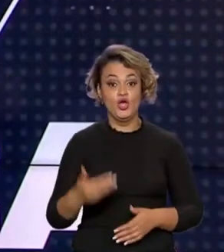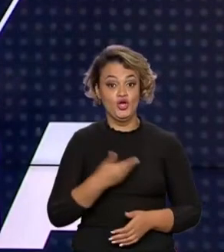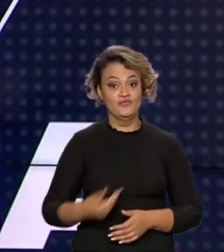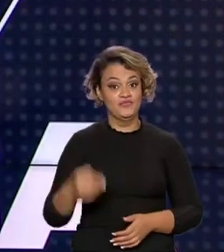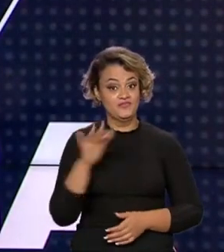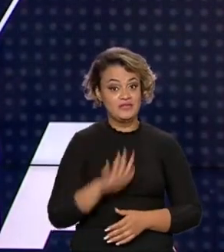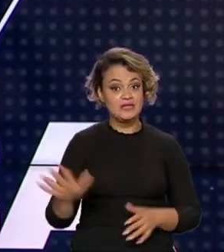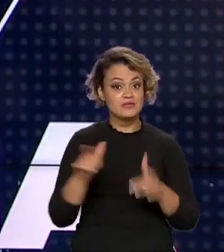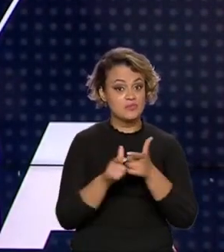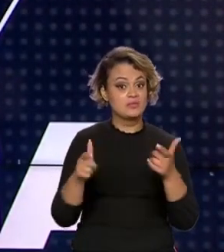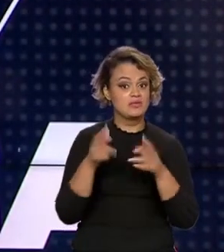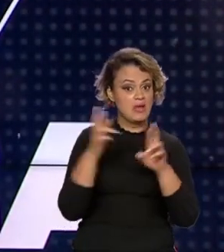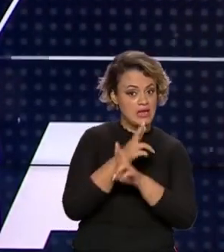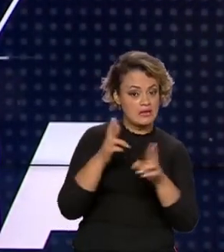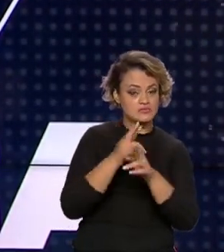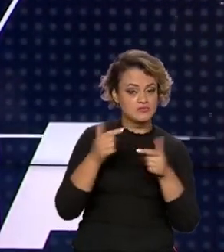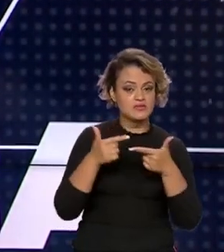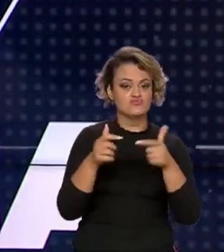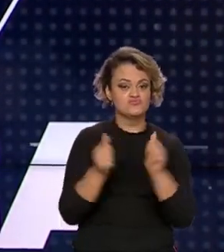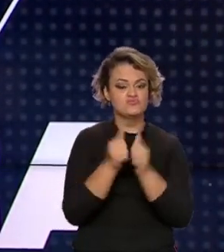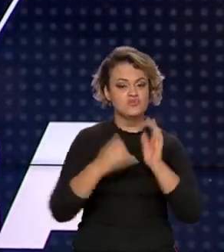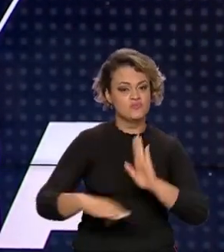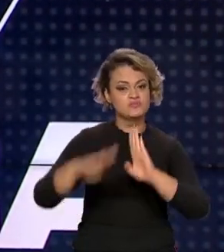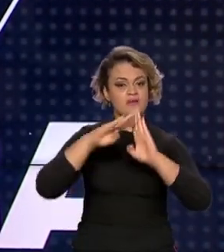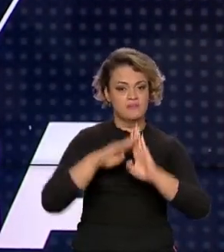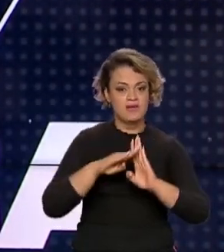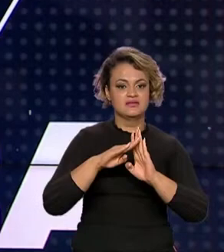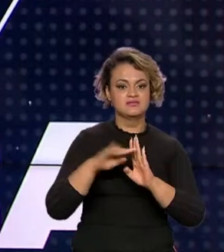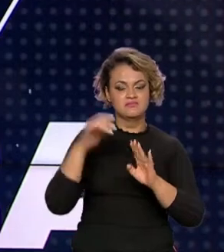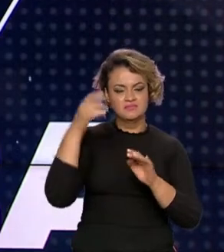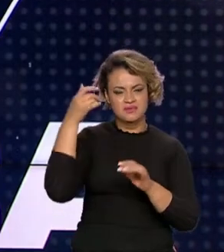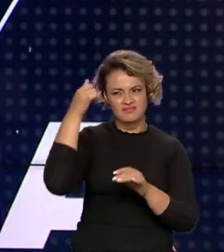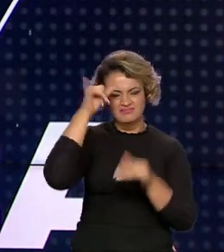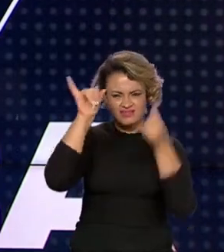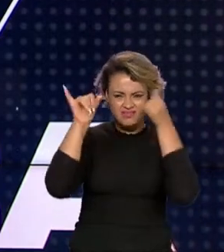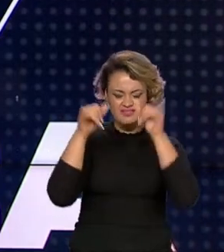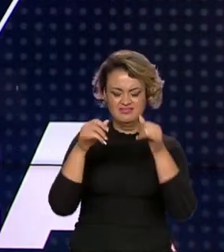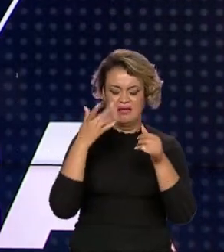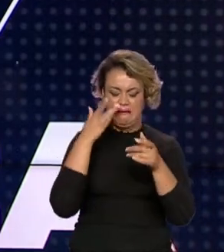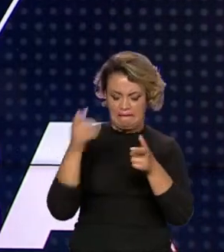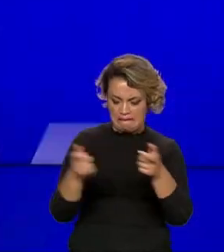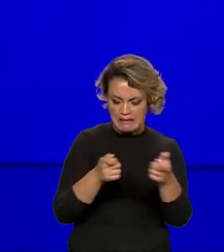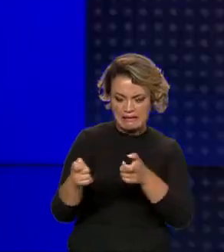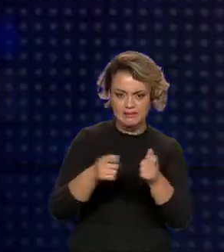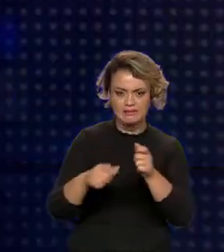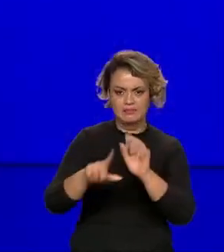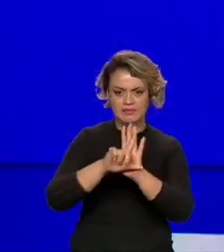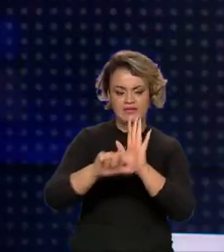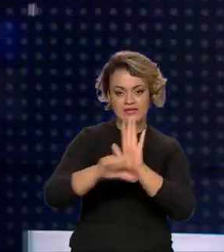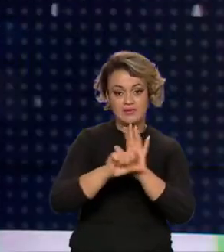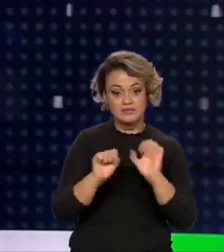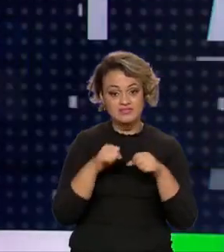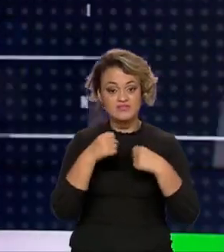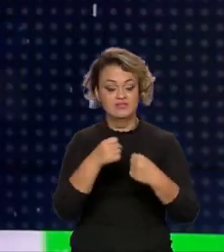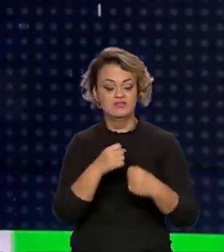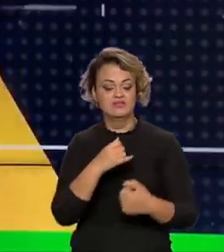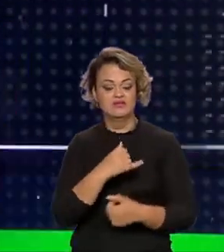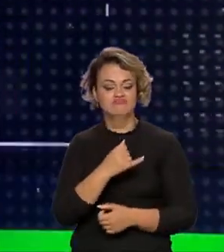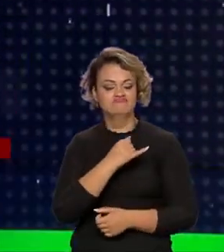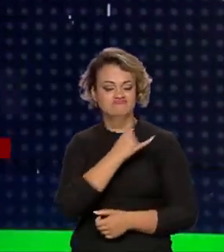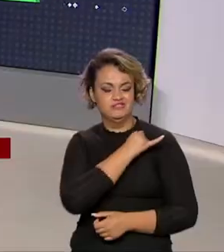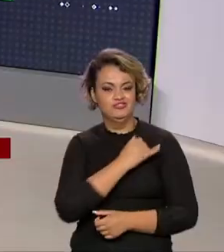O governo federal está ampliando a atuação das Forças Armadas contra o garimpo ilegal e em defesa dos indígenas no território